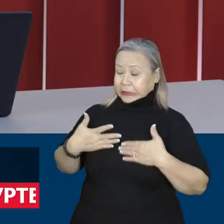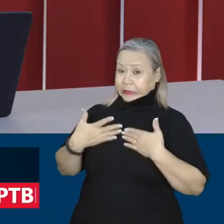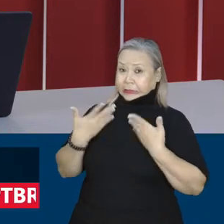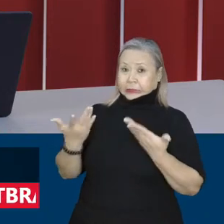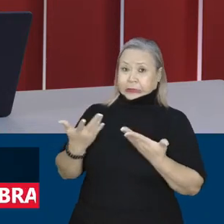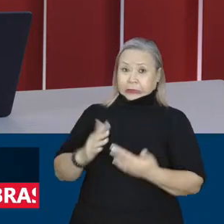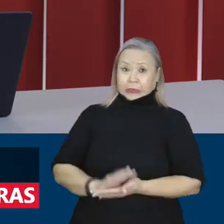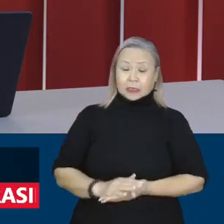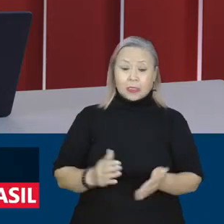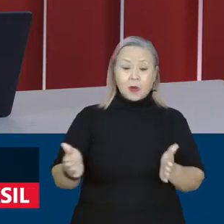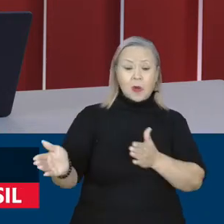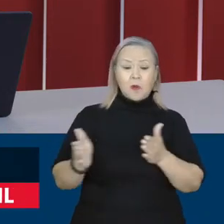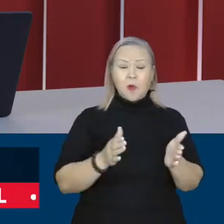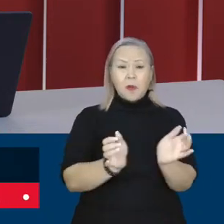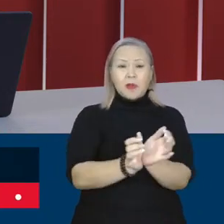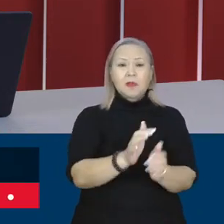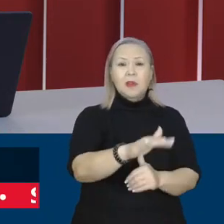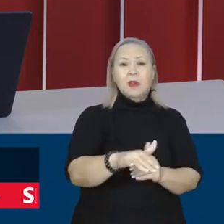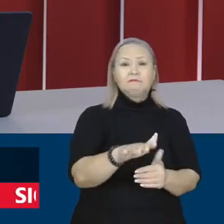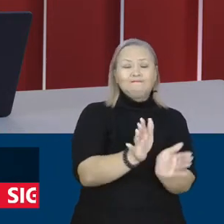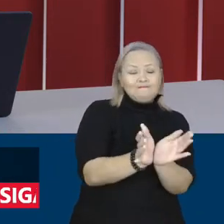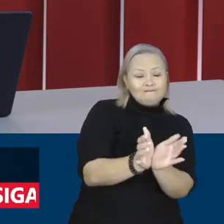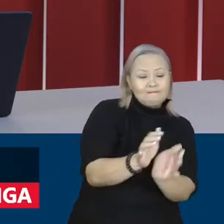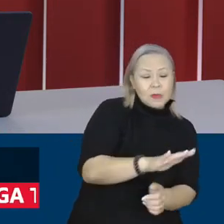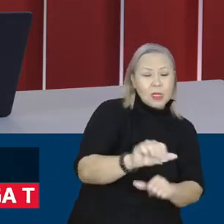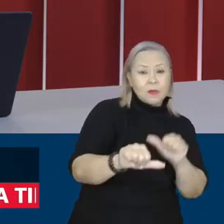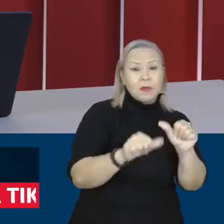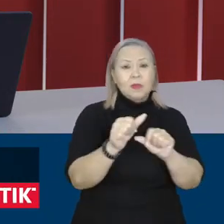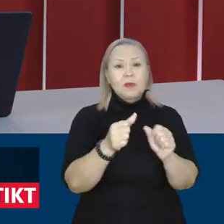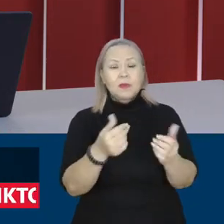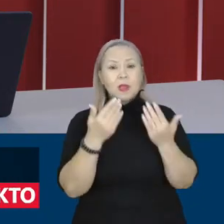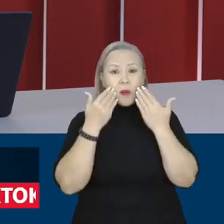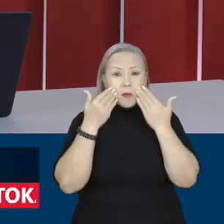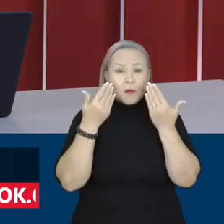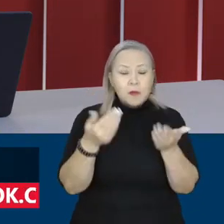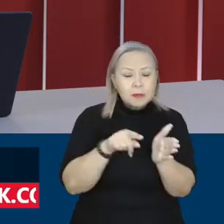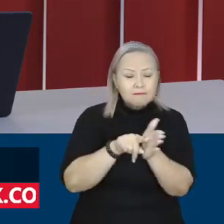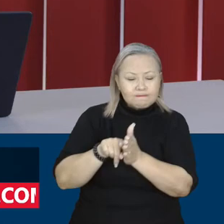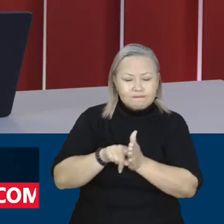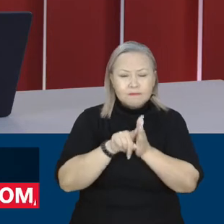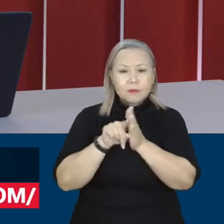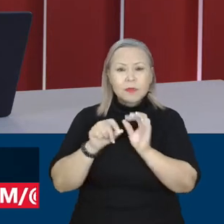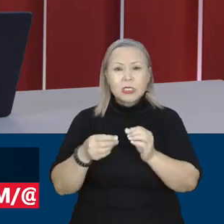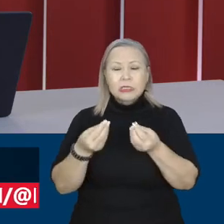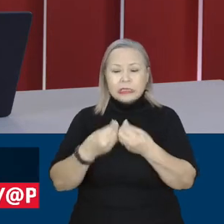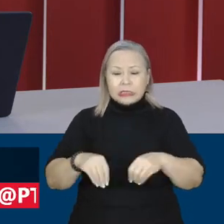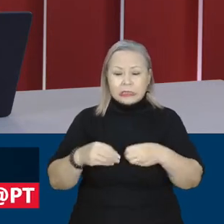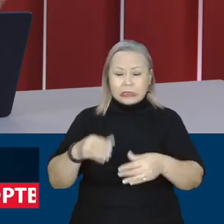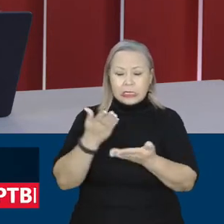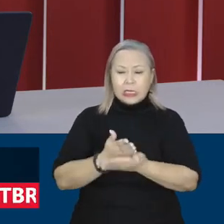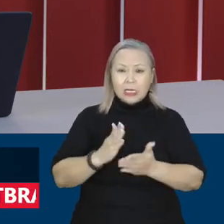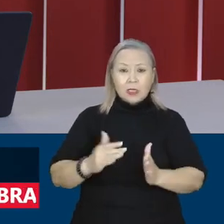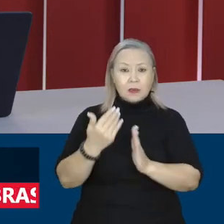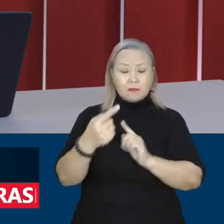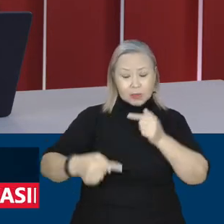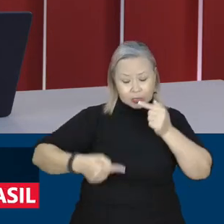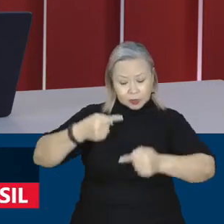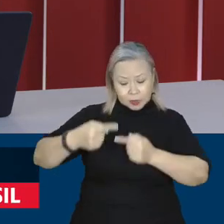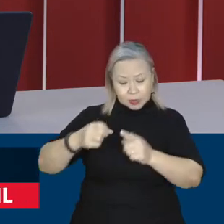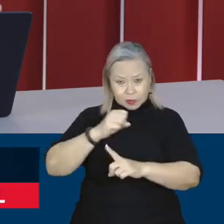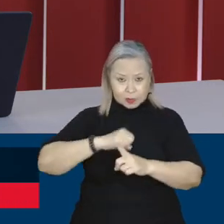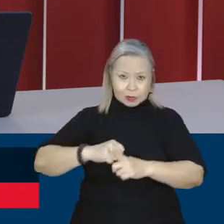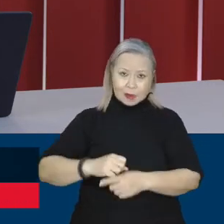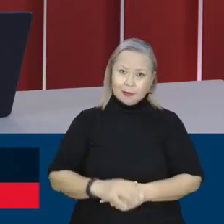o momento que a equipe de transição é apresenta esse diagnóstico aí do desmonte das políticas sociais né então não há